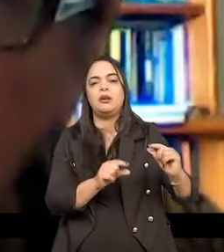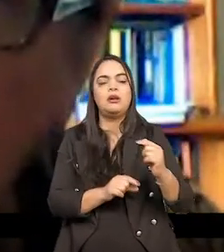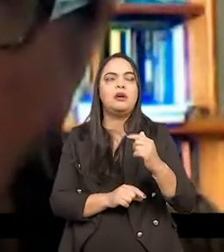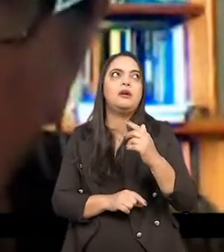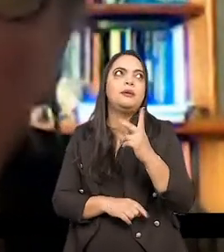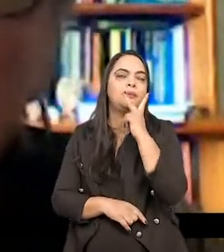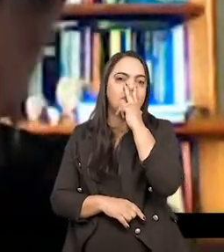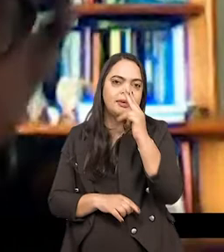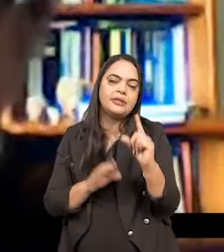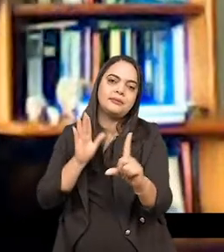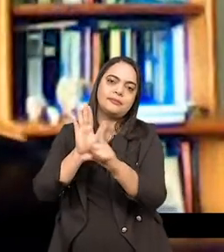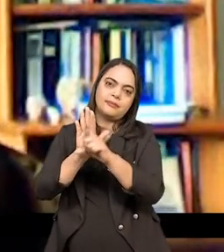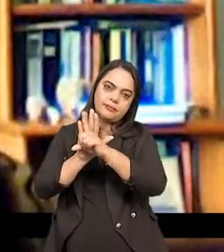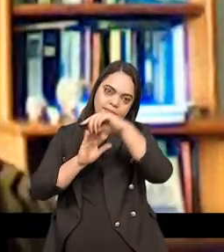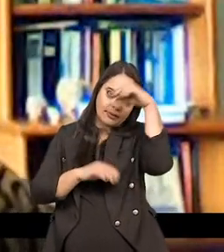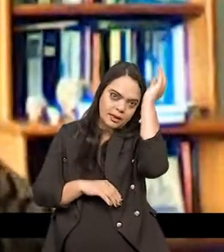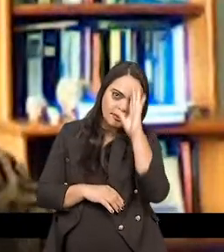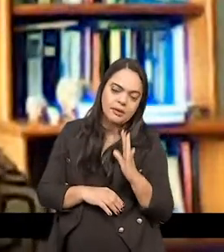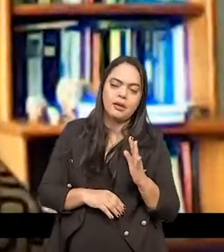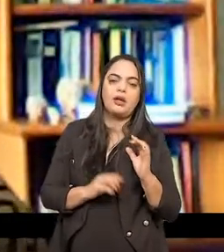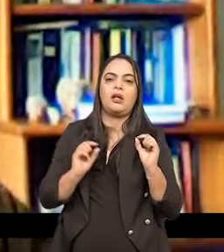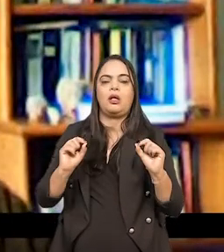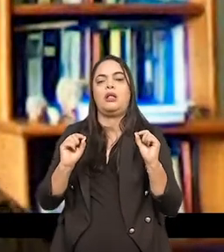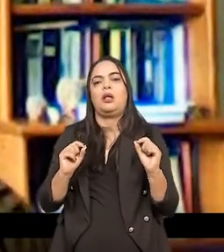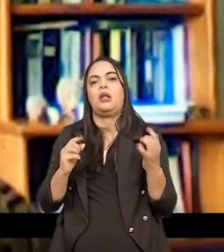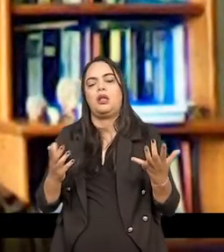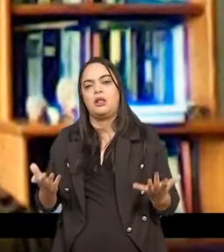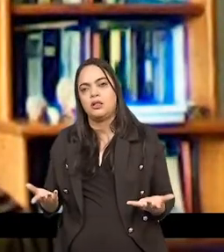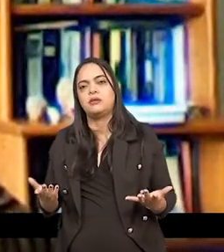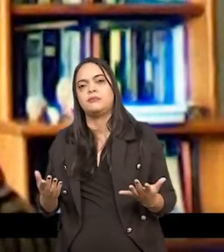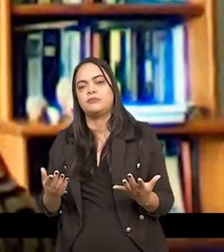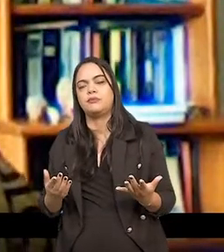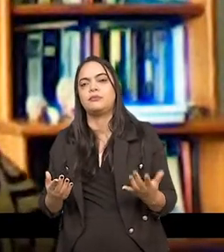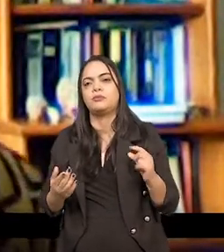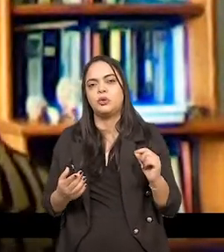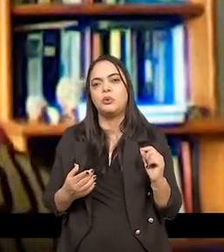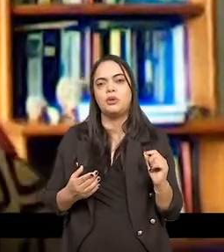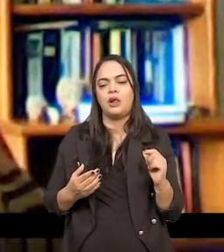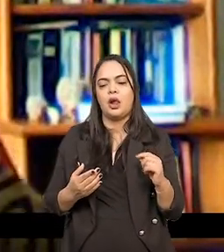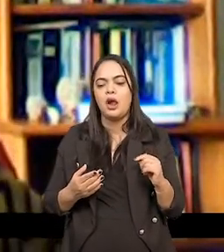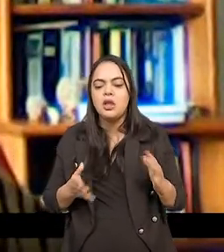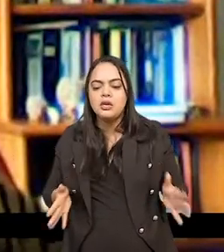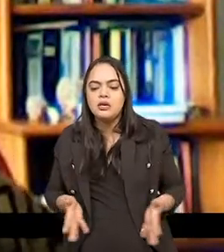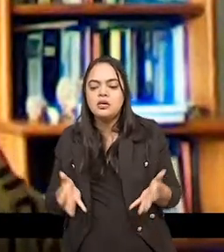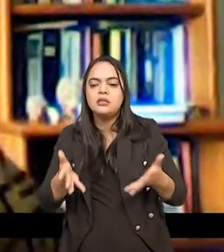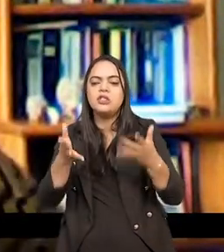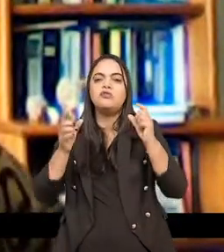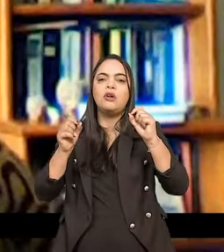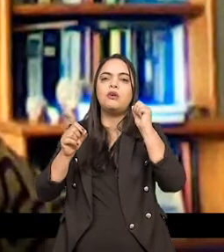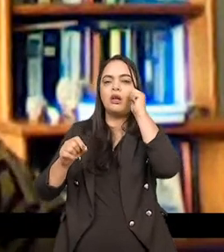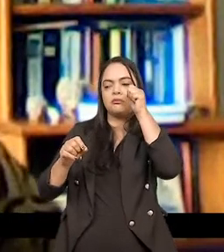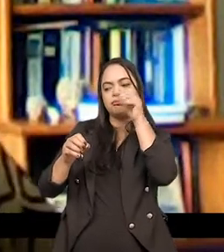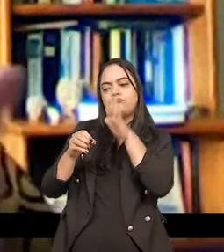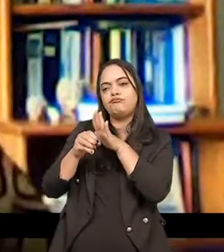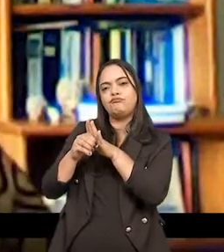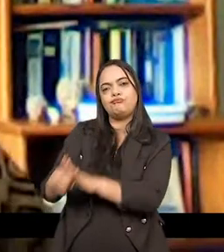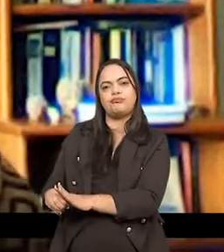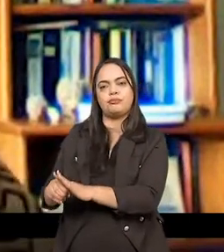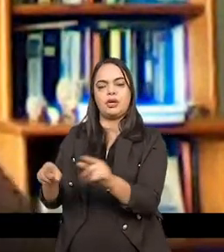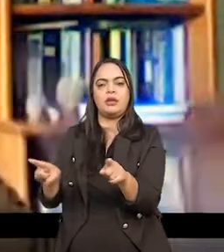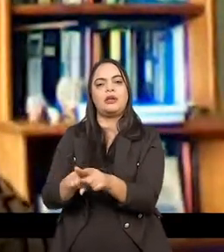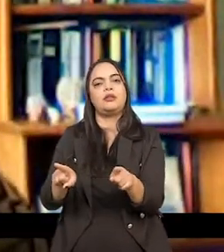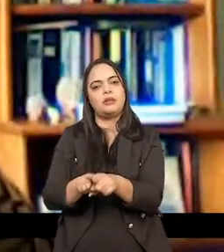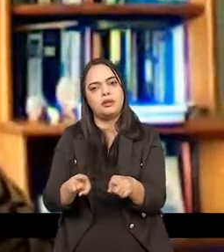brasileiras acompanharam a desqualificação do feminino e acompanharam o nosso